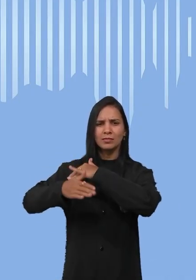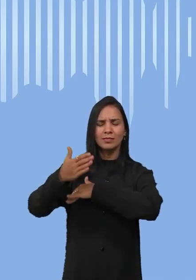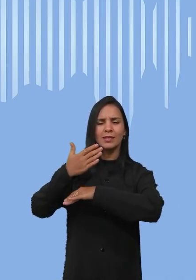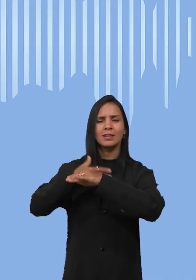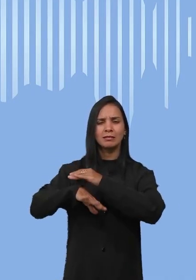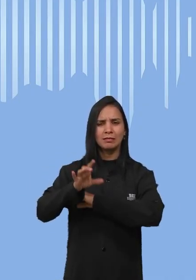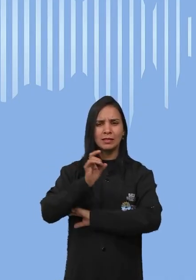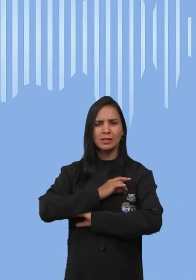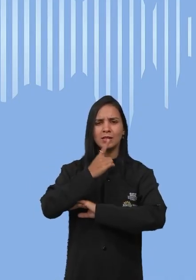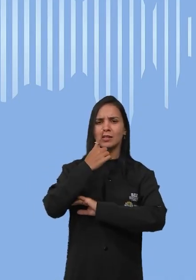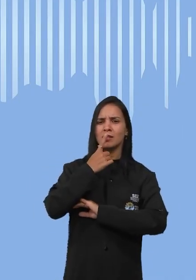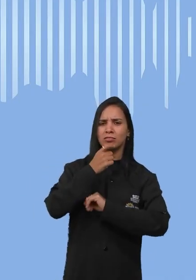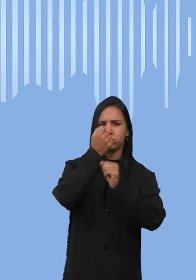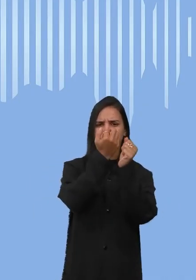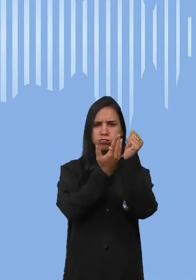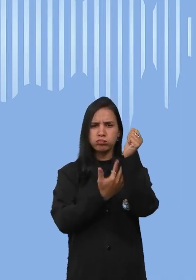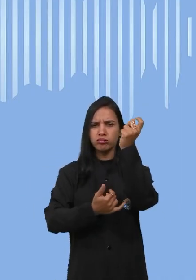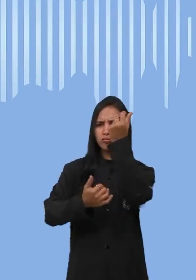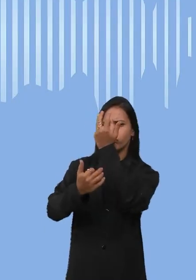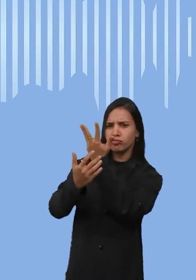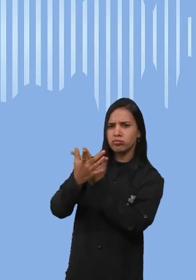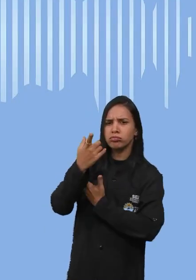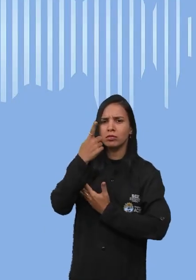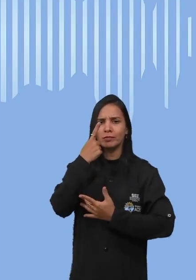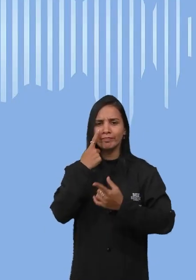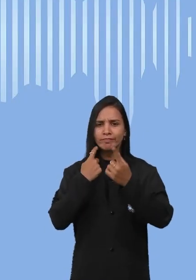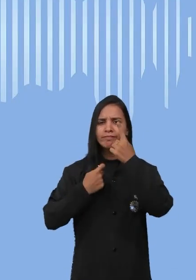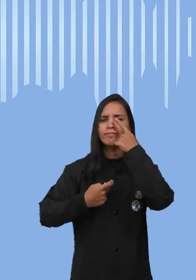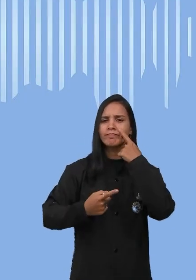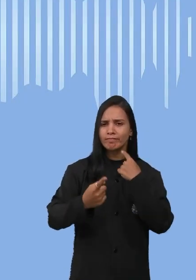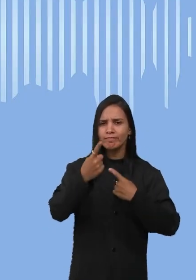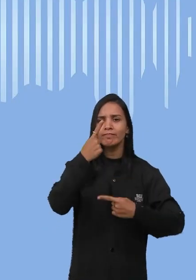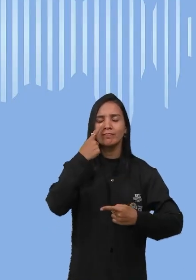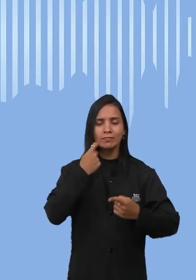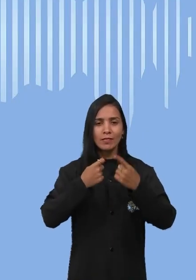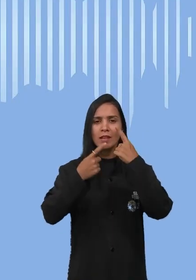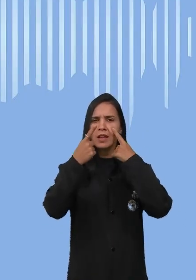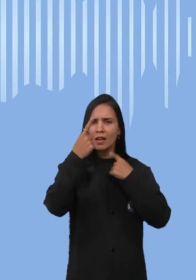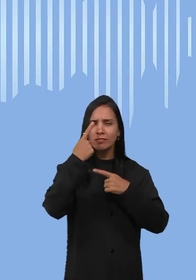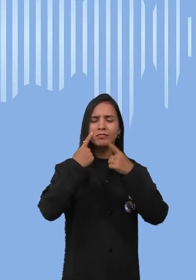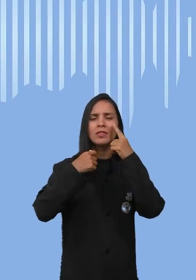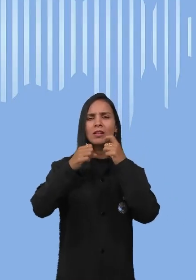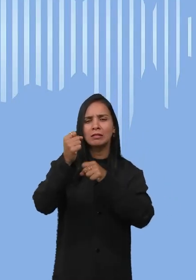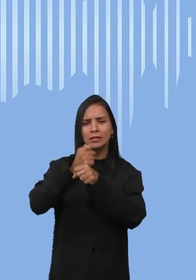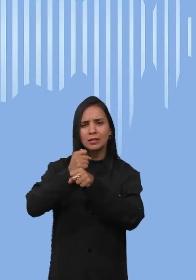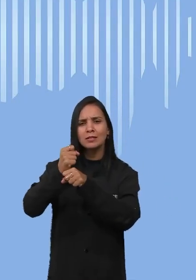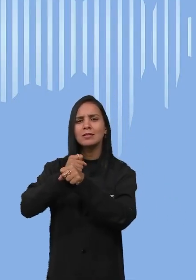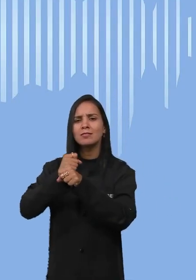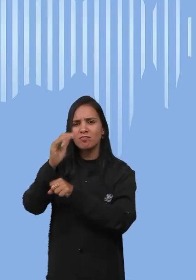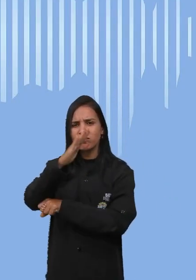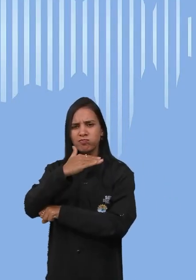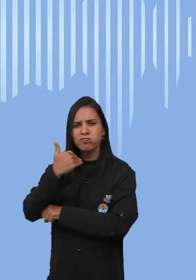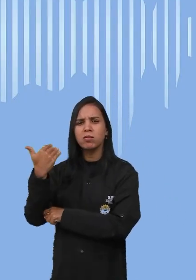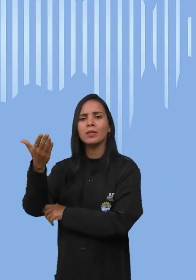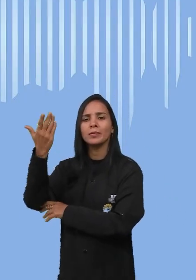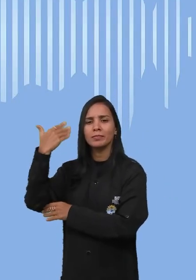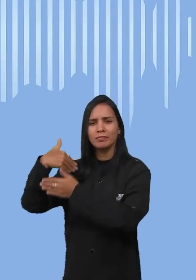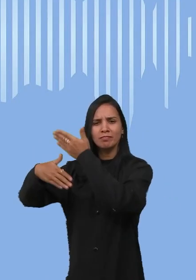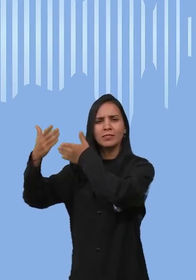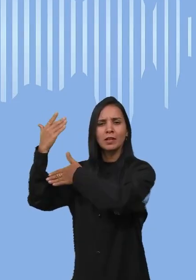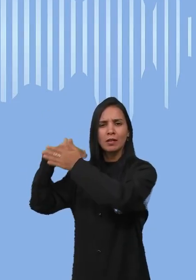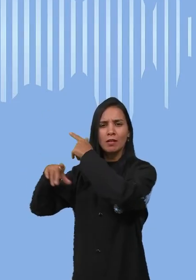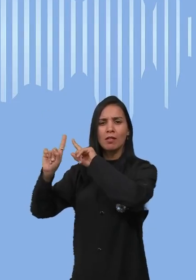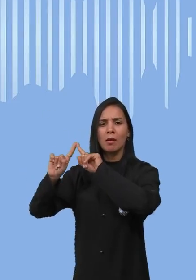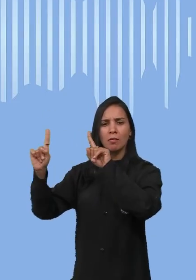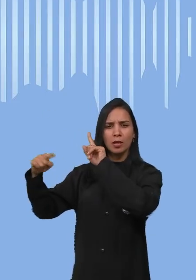Tenho sangrado demais, tenho chorado pra cachorro. Ano passado eu morri, mas